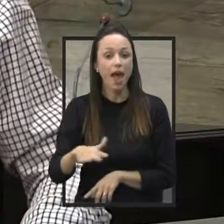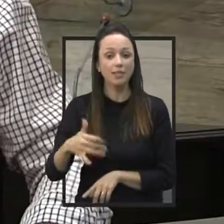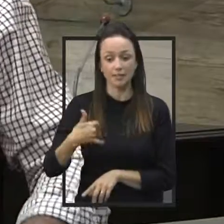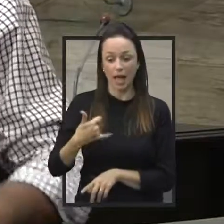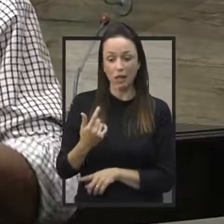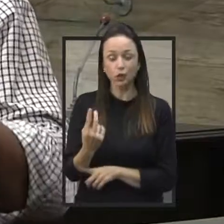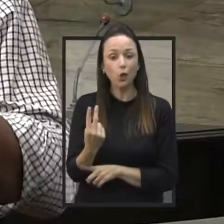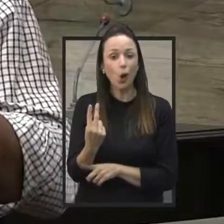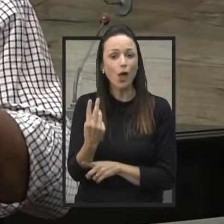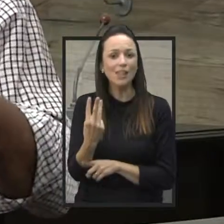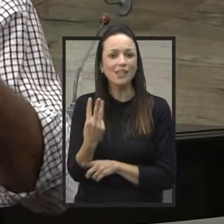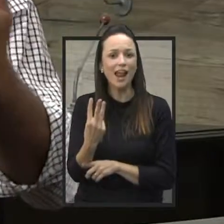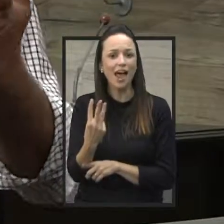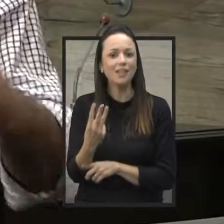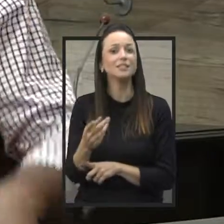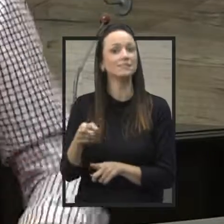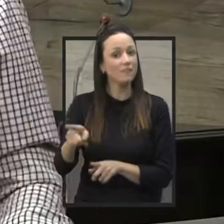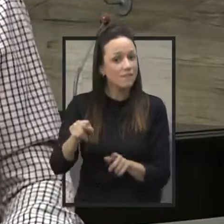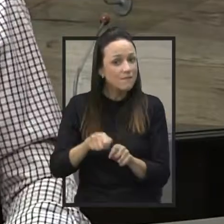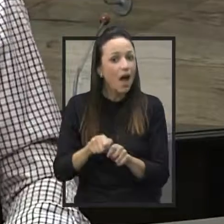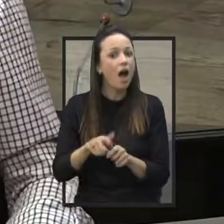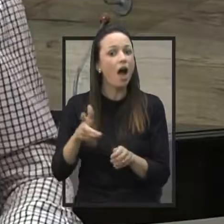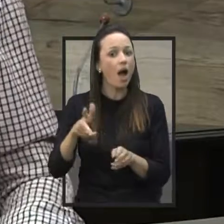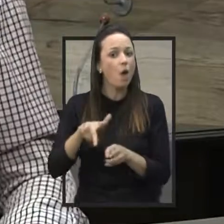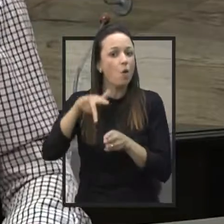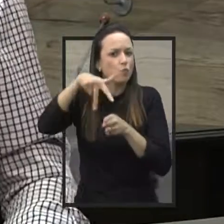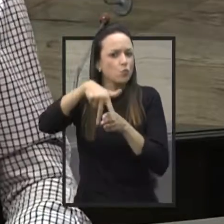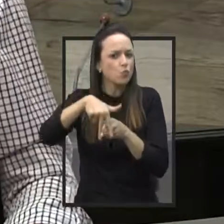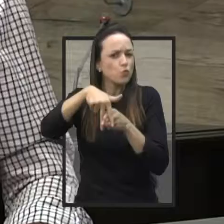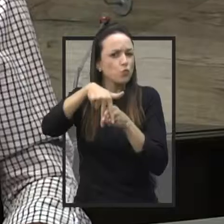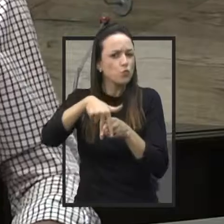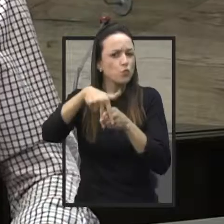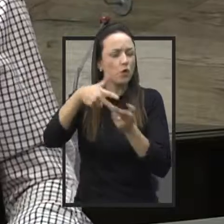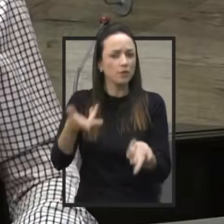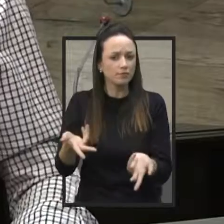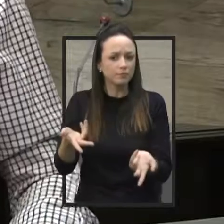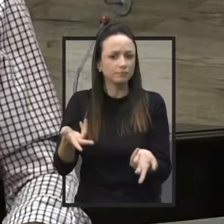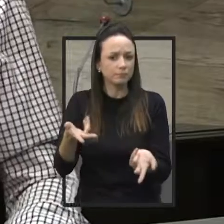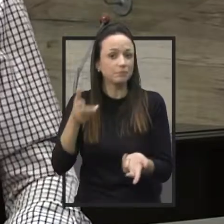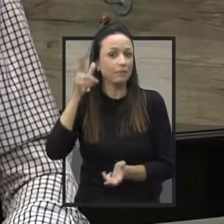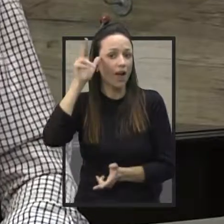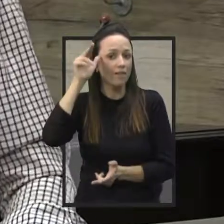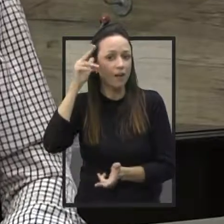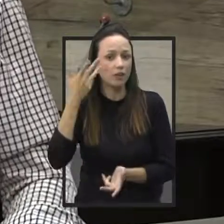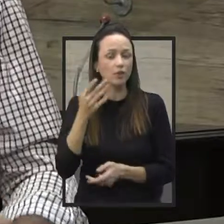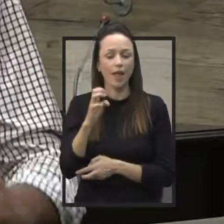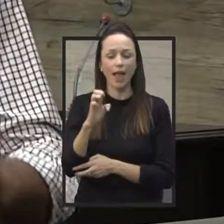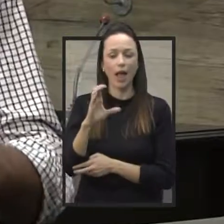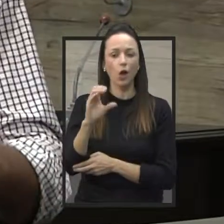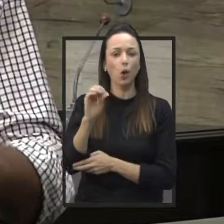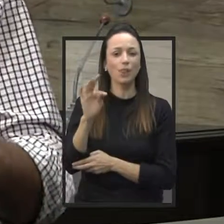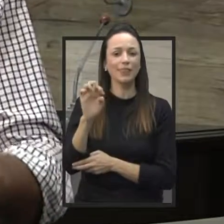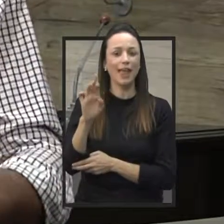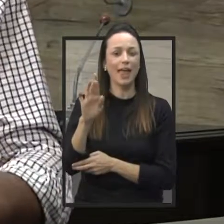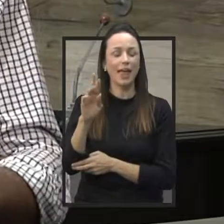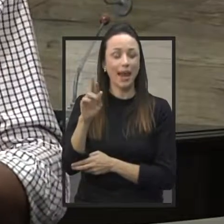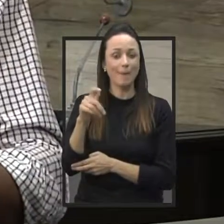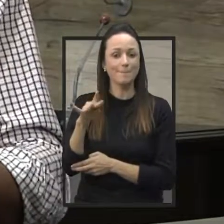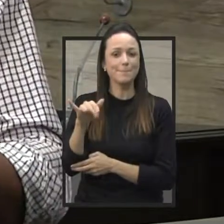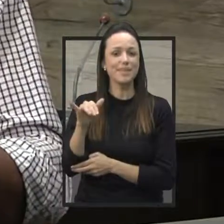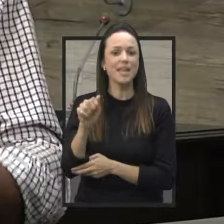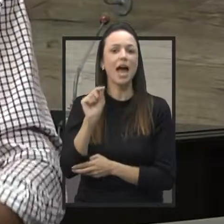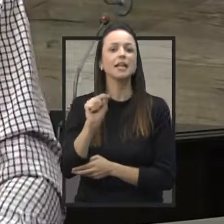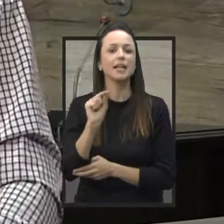3 anos, né, que já fazem parte da montaria. O que é a ecoterapia? Né? Pegar os animais e